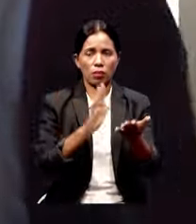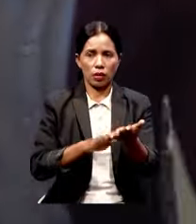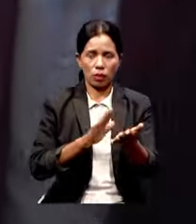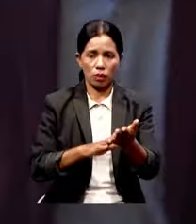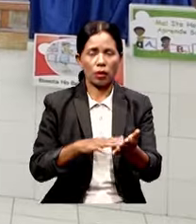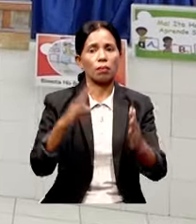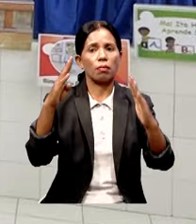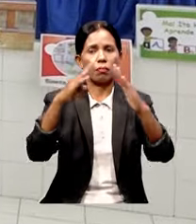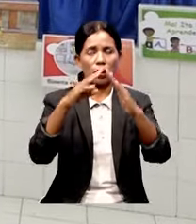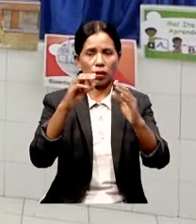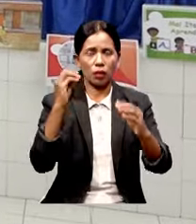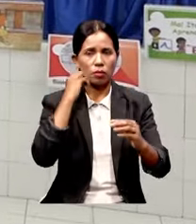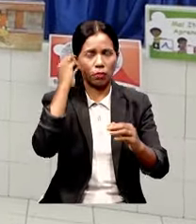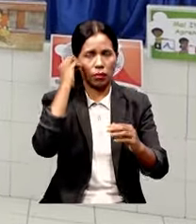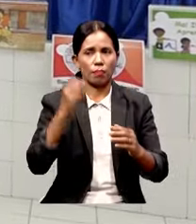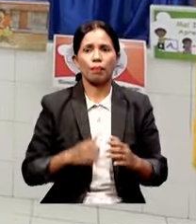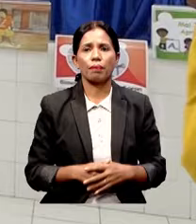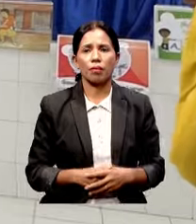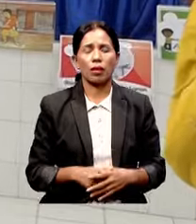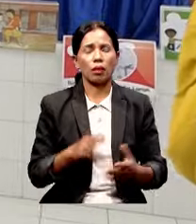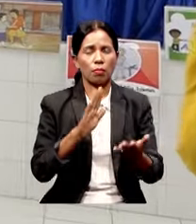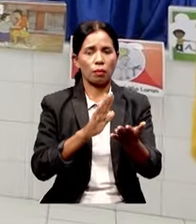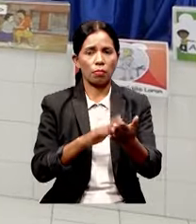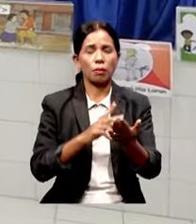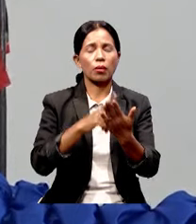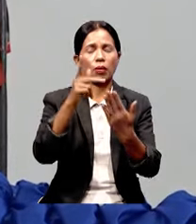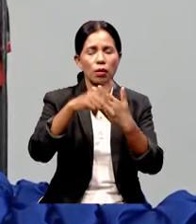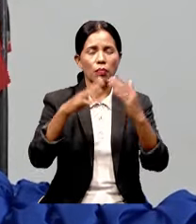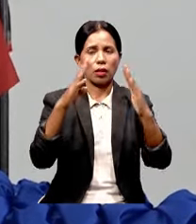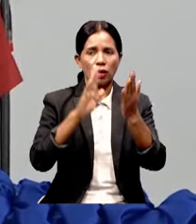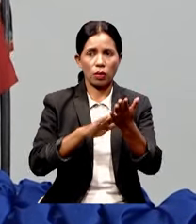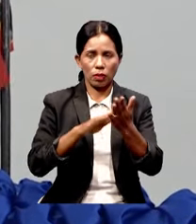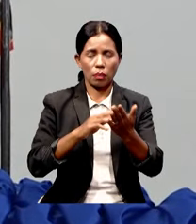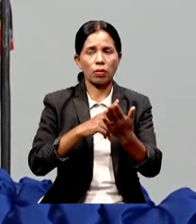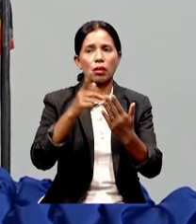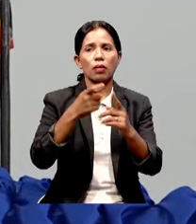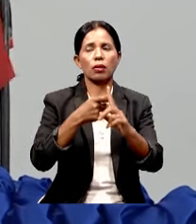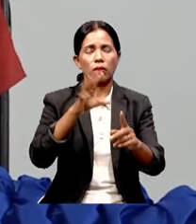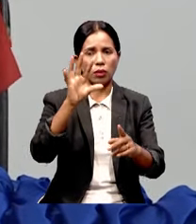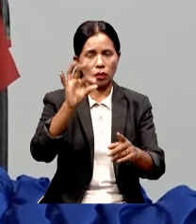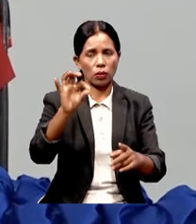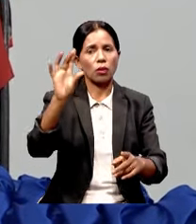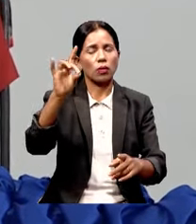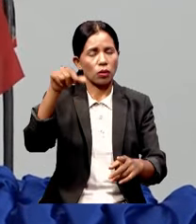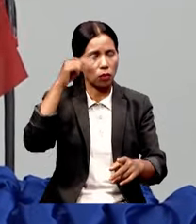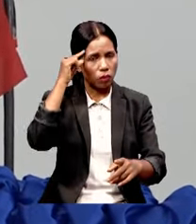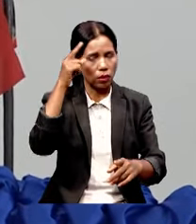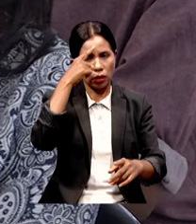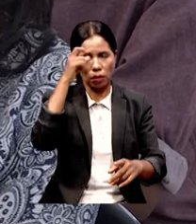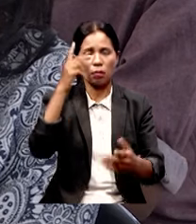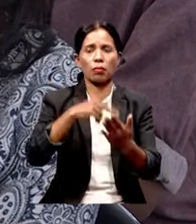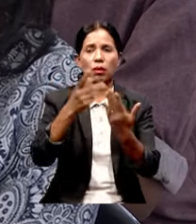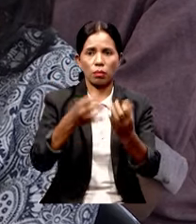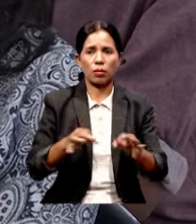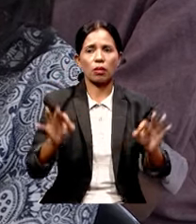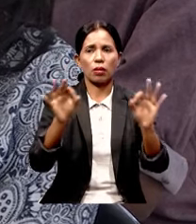Bauma. Ministra Nea Tete, programa Escola Bauma, a nessa programa continuação, o seu oitavo governo, também programa, né,